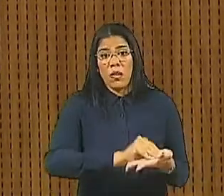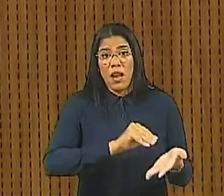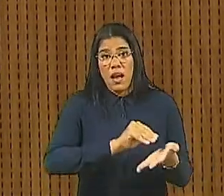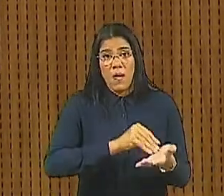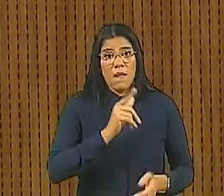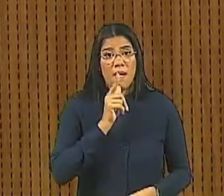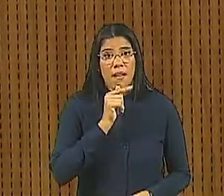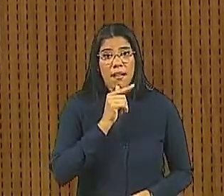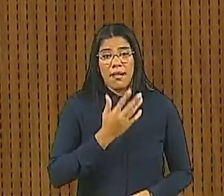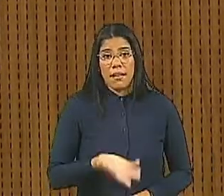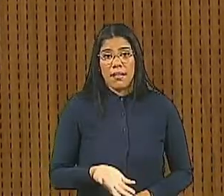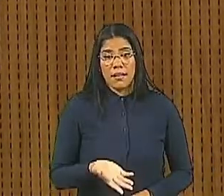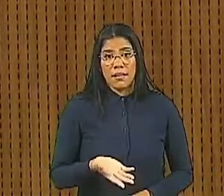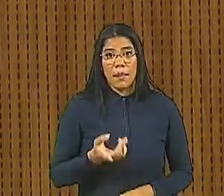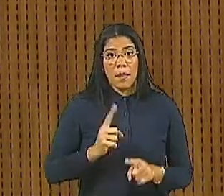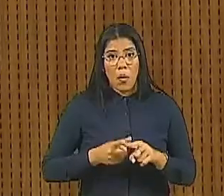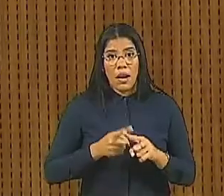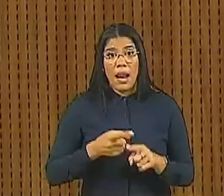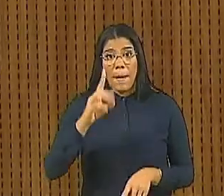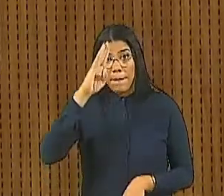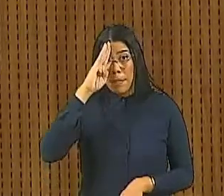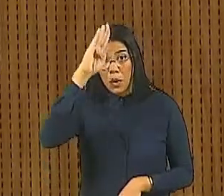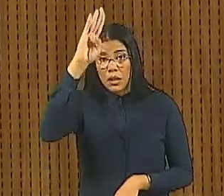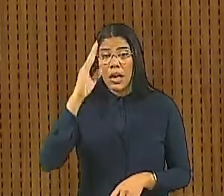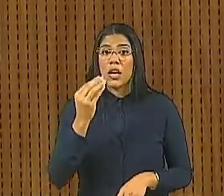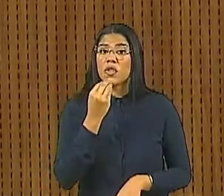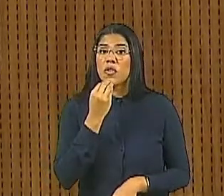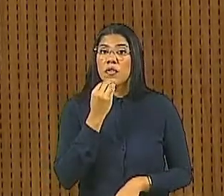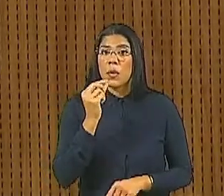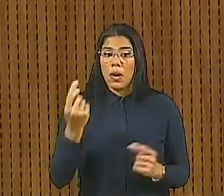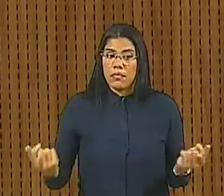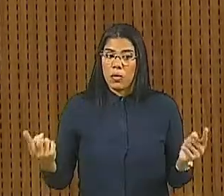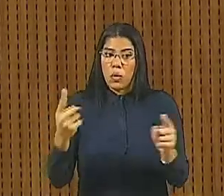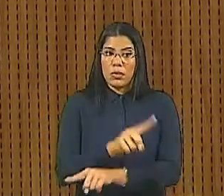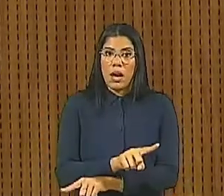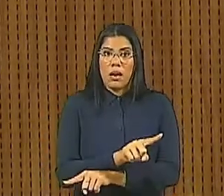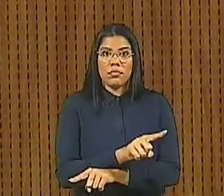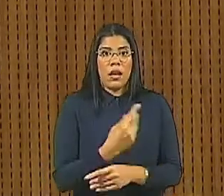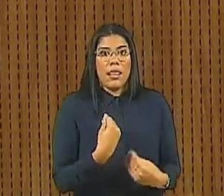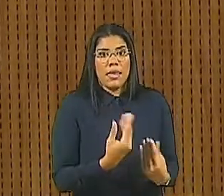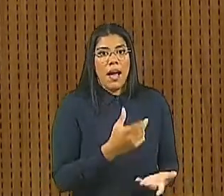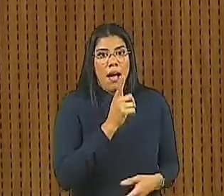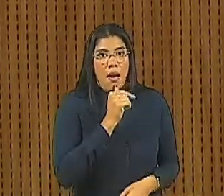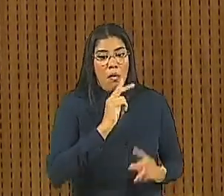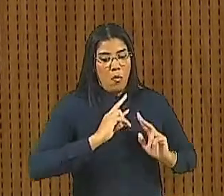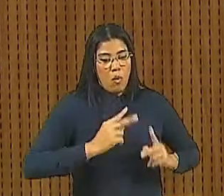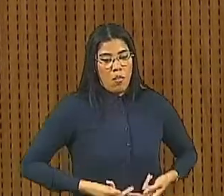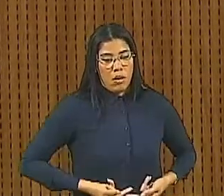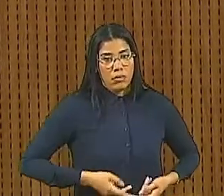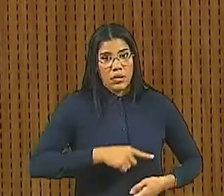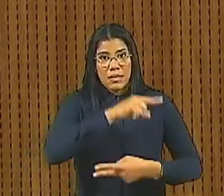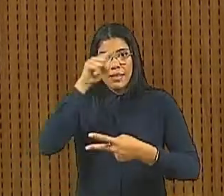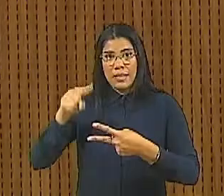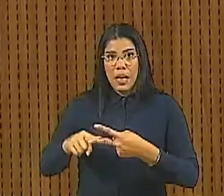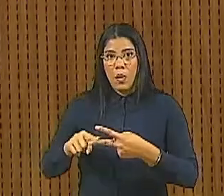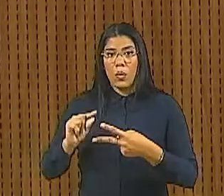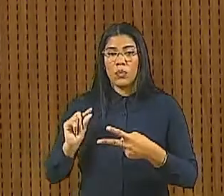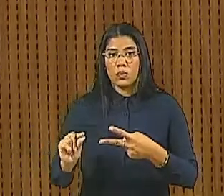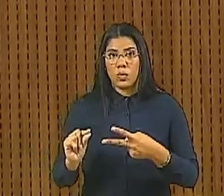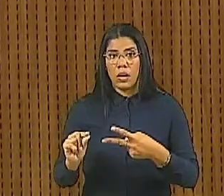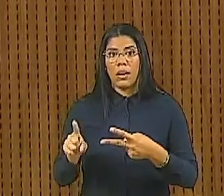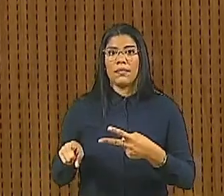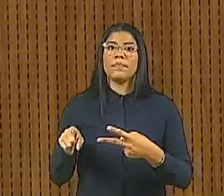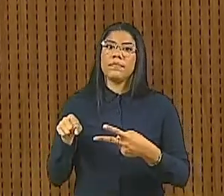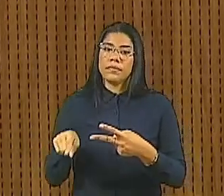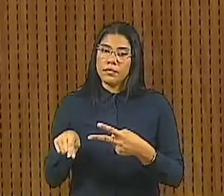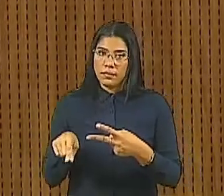a prioridade deveria ser o abastecimento humano. Por isso mesmo, houve agora em Exu, dado que esse